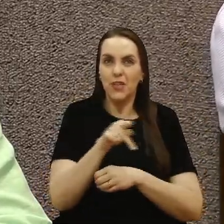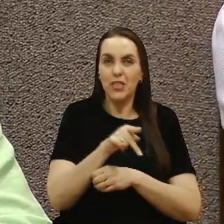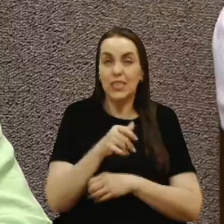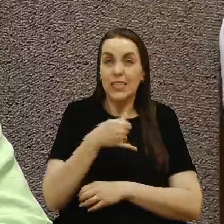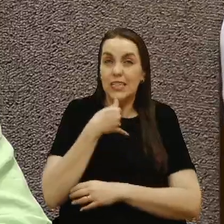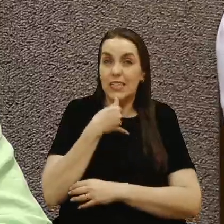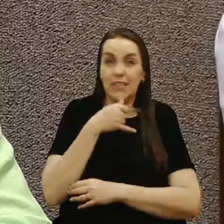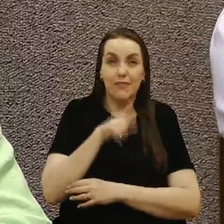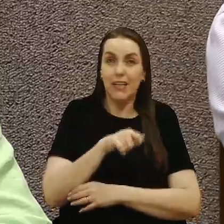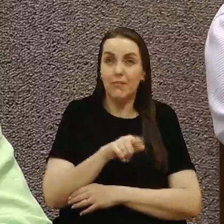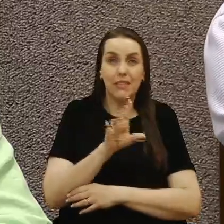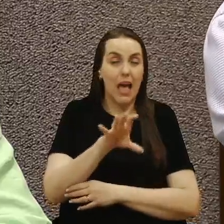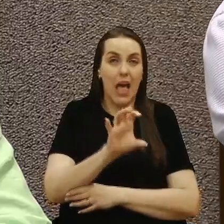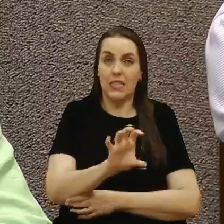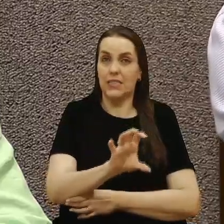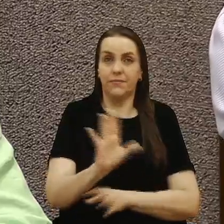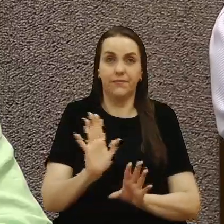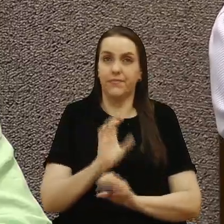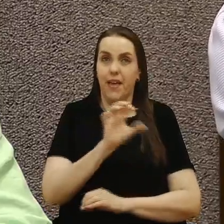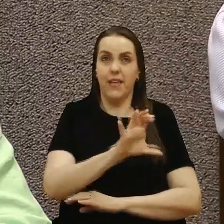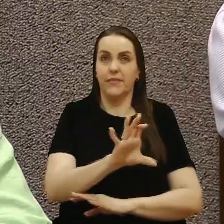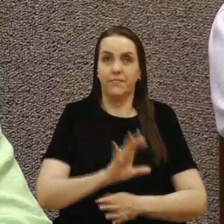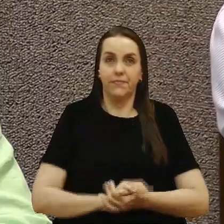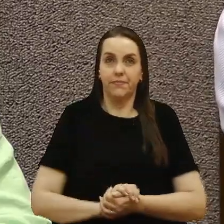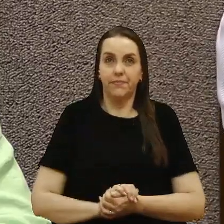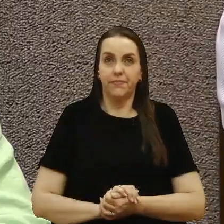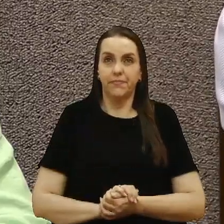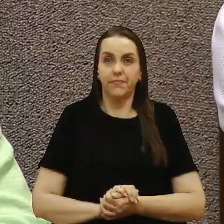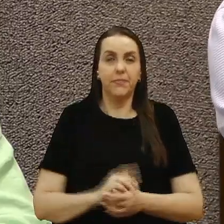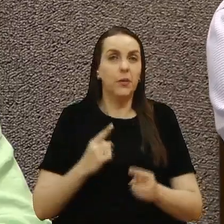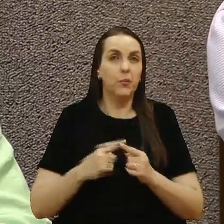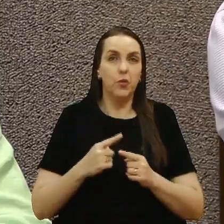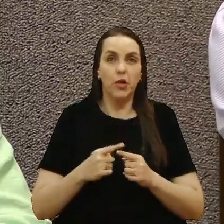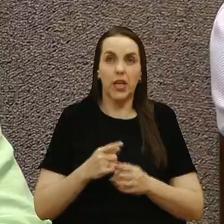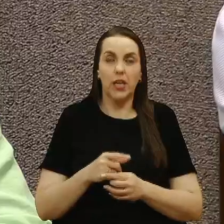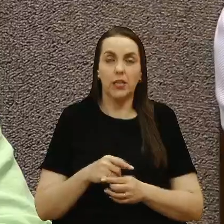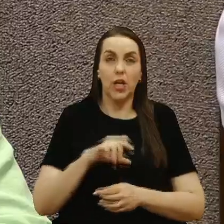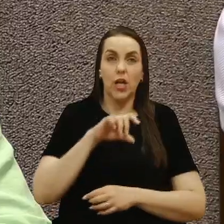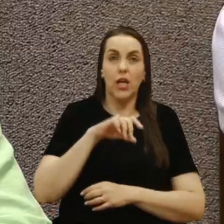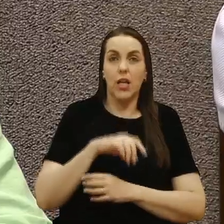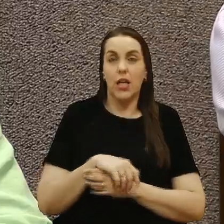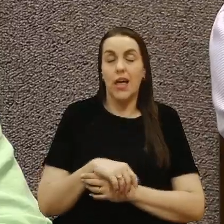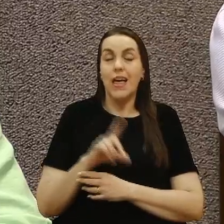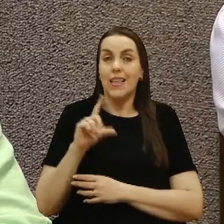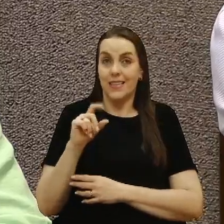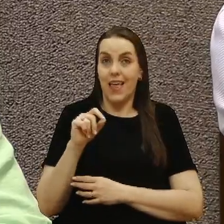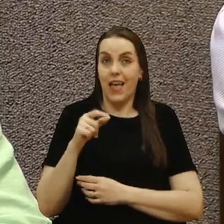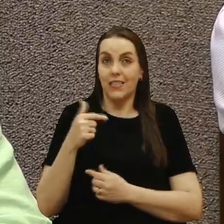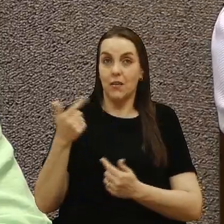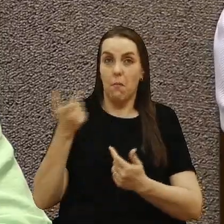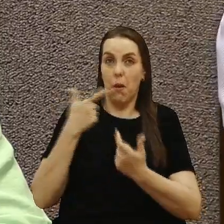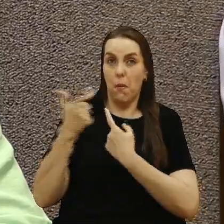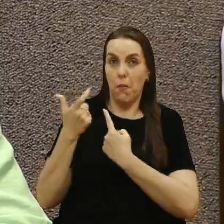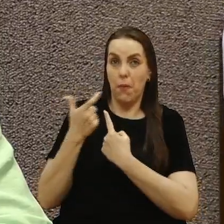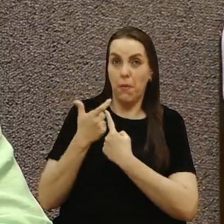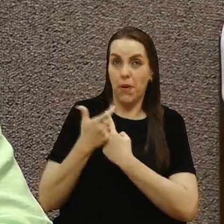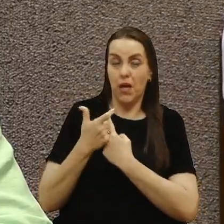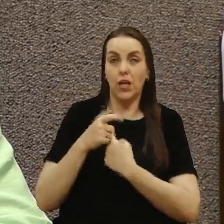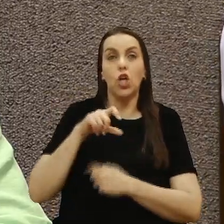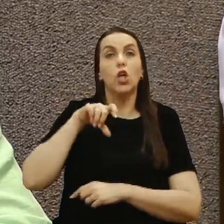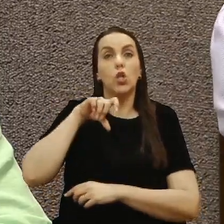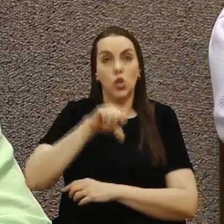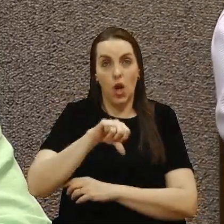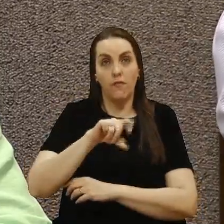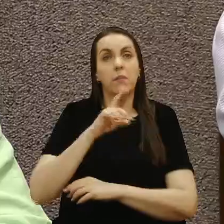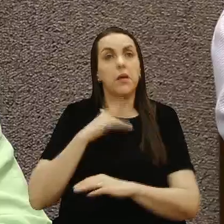infelizmente, são assim. São assim. Porque 9 de 10 ataques que eu sofro nas minhas redes sociais, e